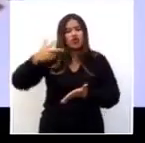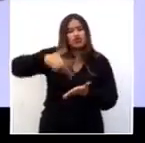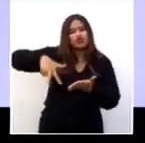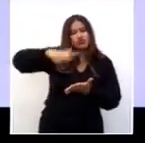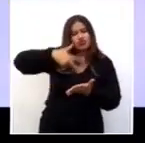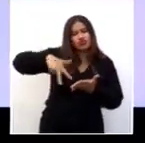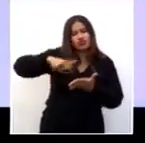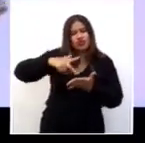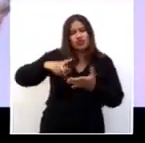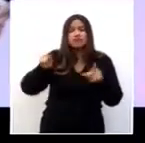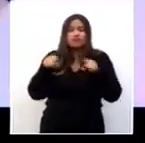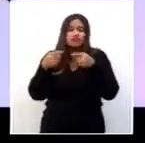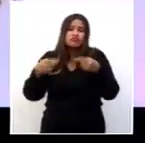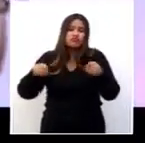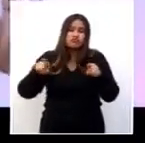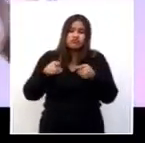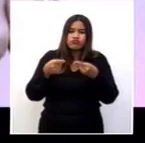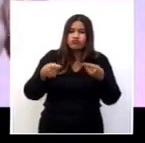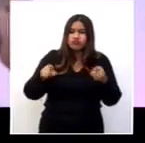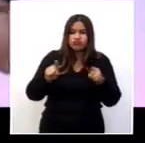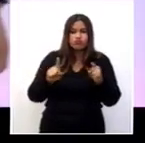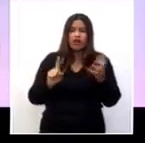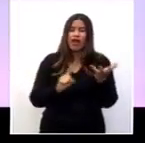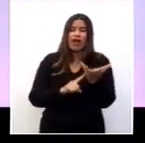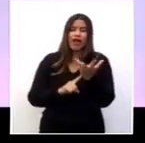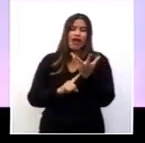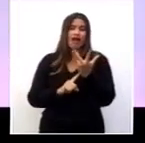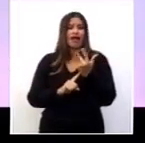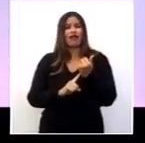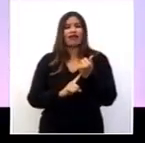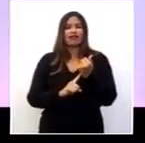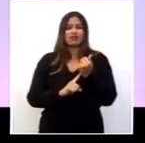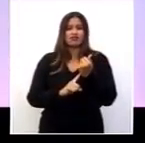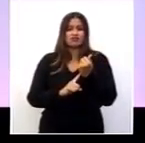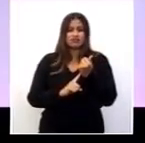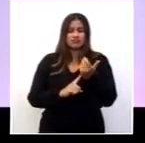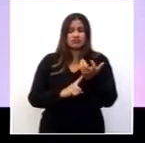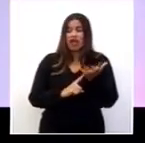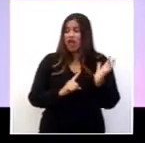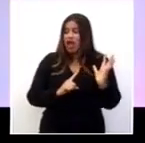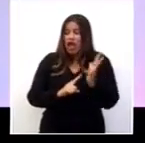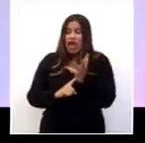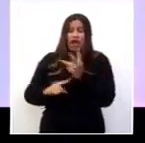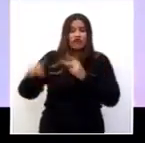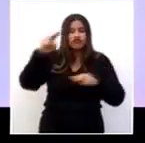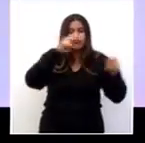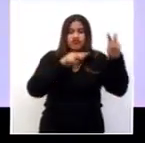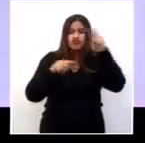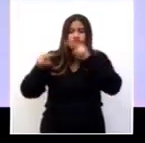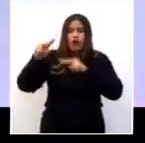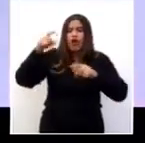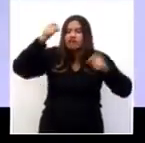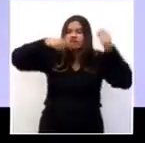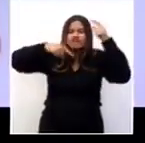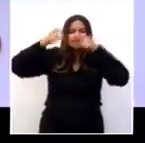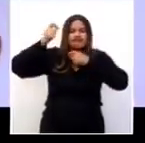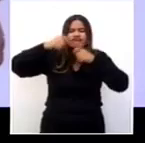música, a obra de arte, as artes visuais, as suas diferentes